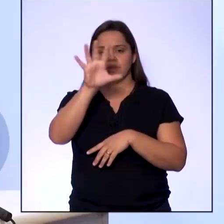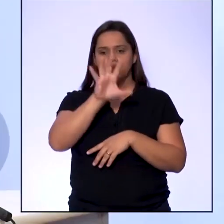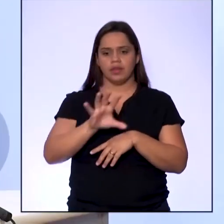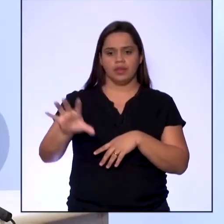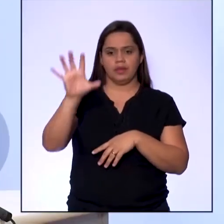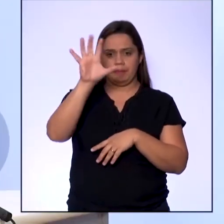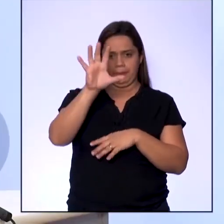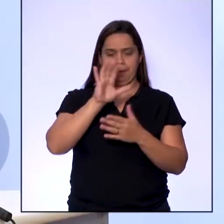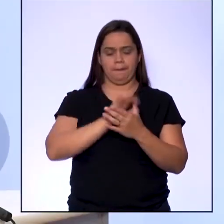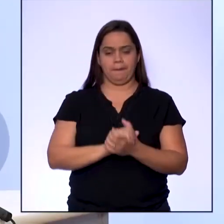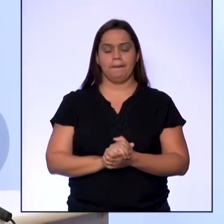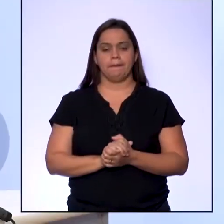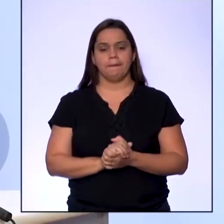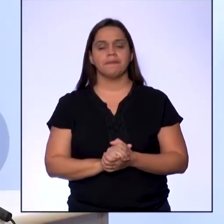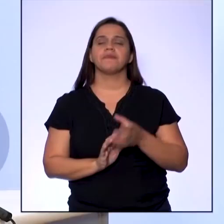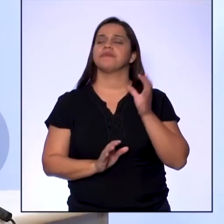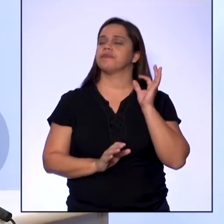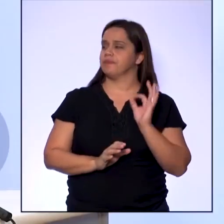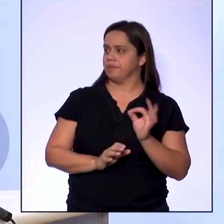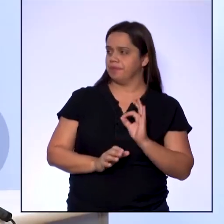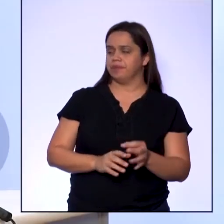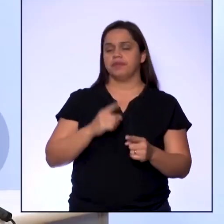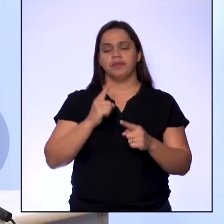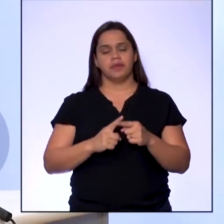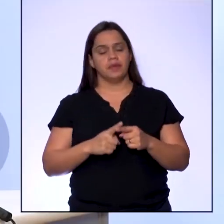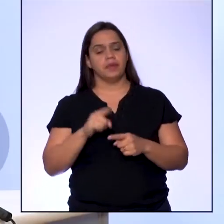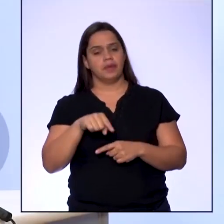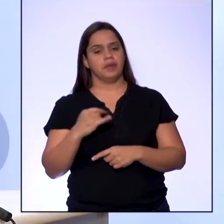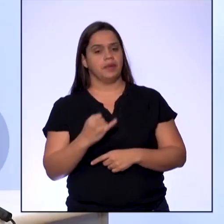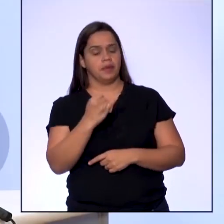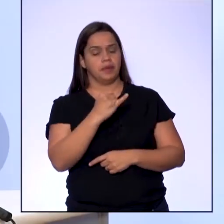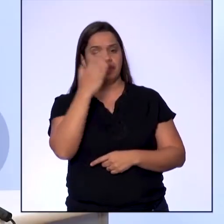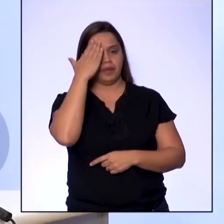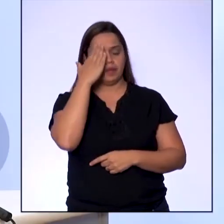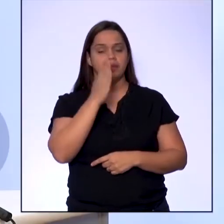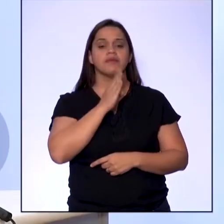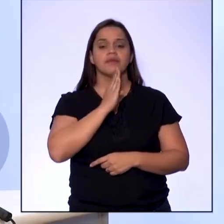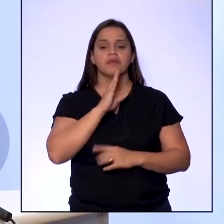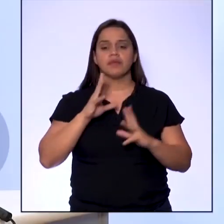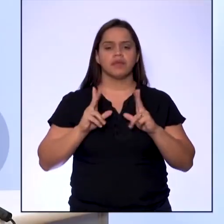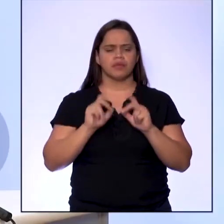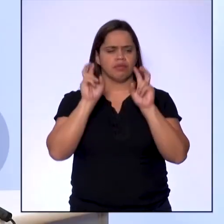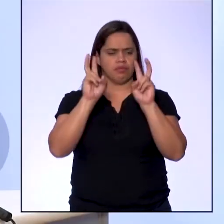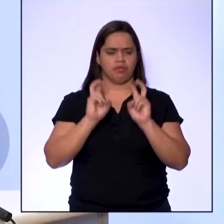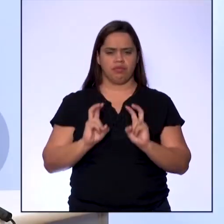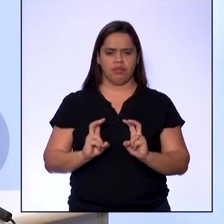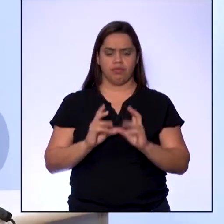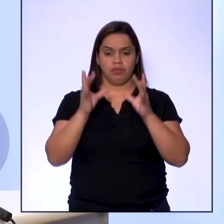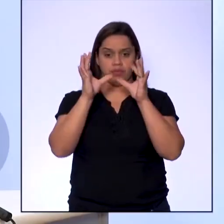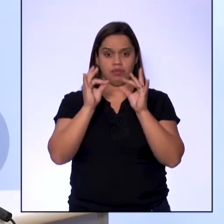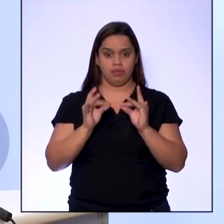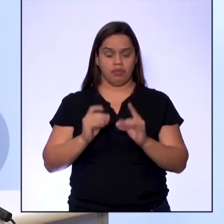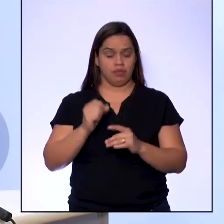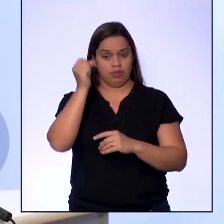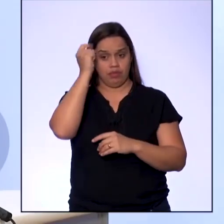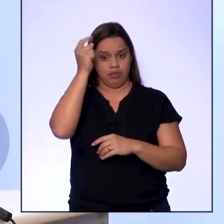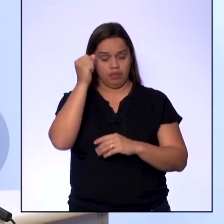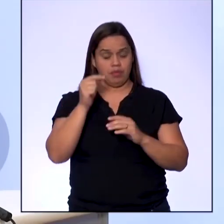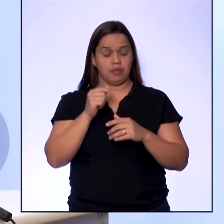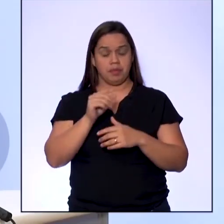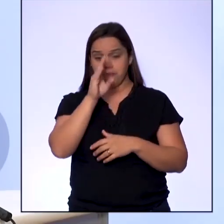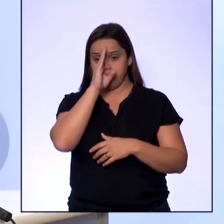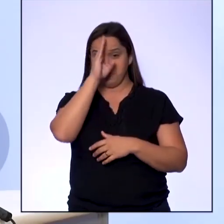pouco mais. Então, fica aqui uma sugestão para vocês aprofundarem um pouco mais e conhecerem as